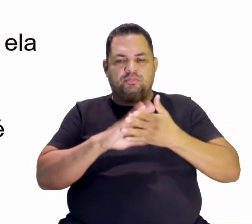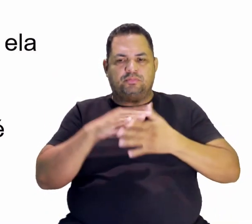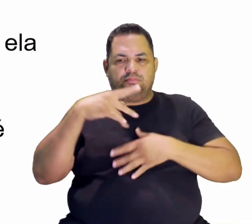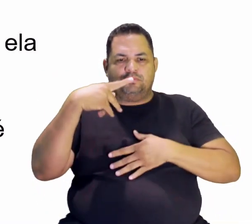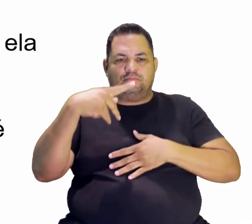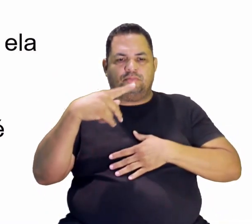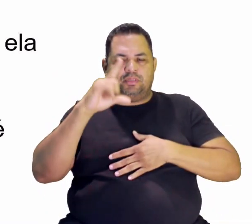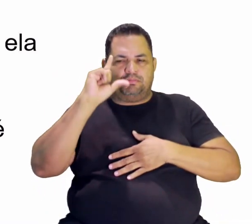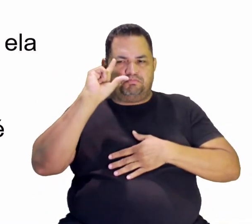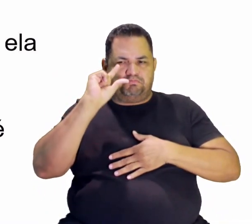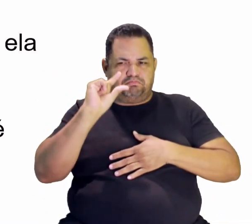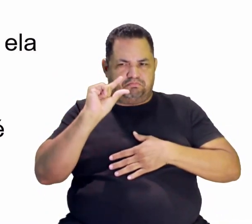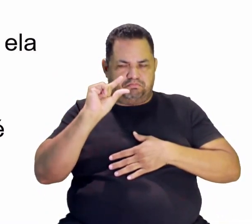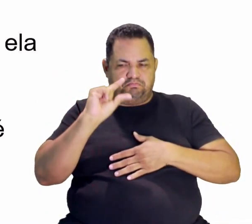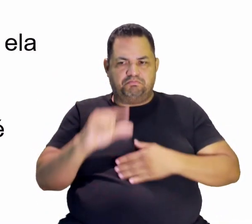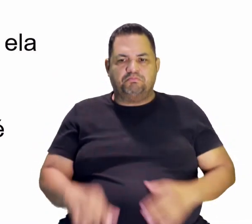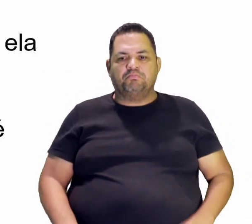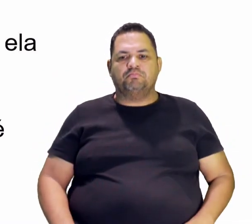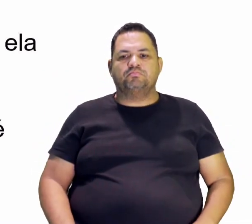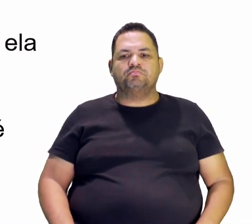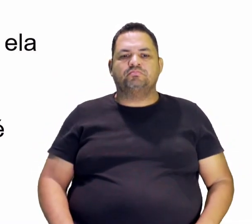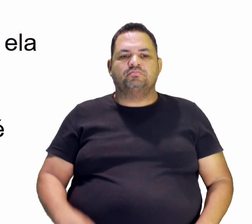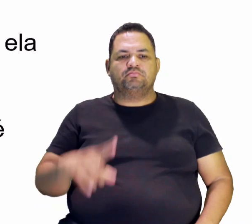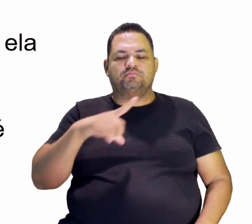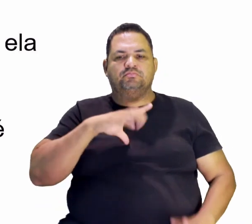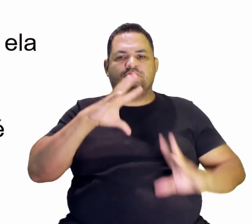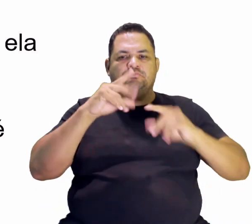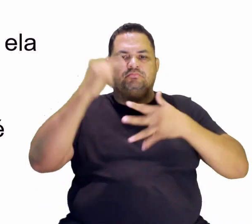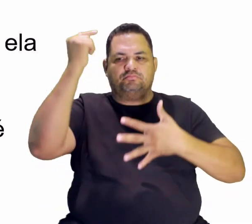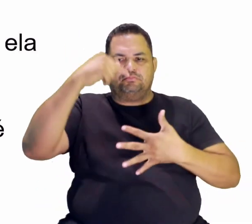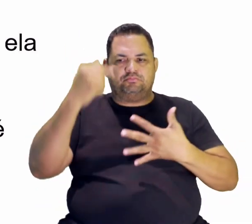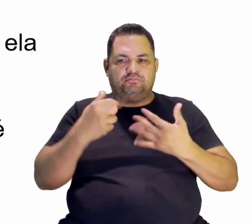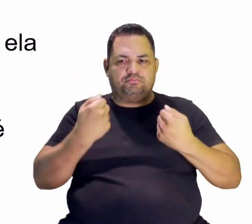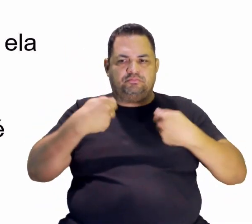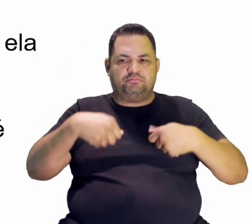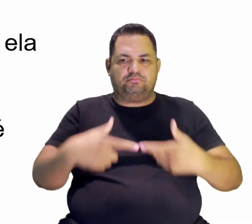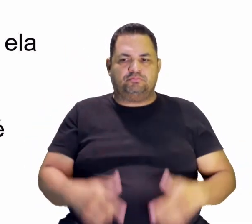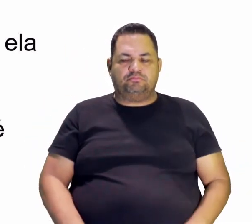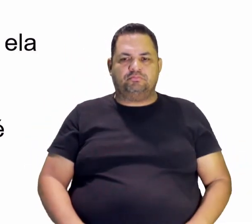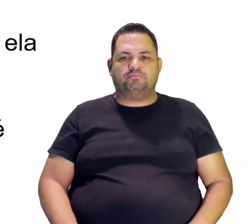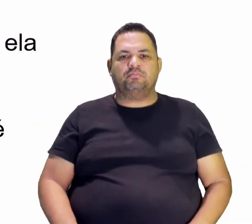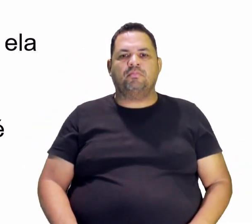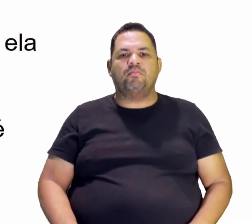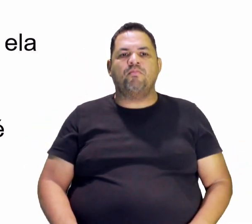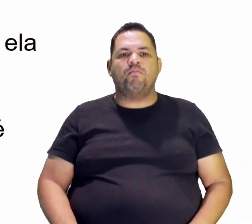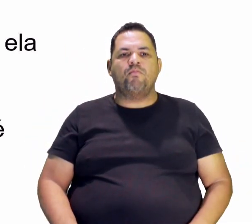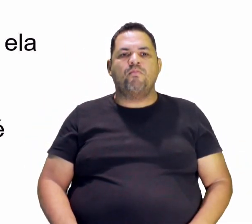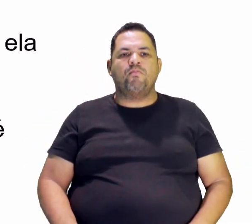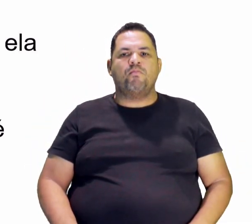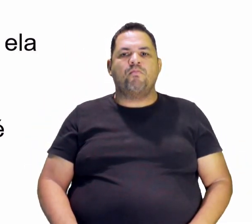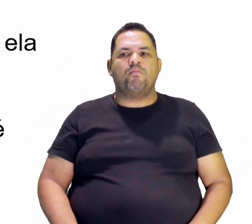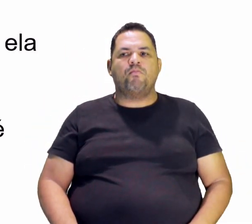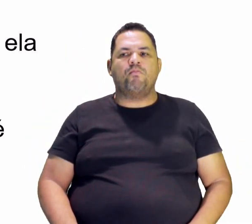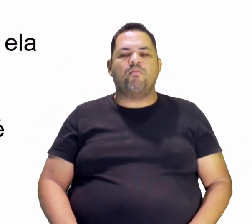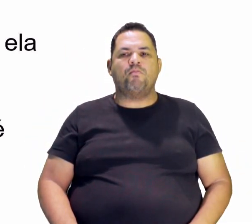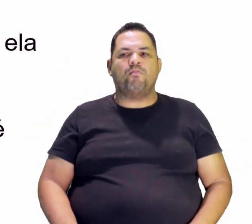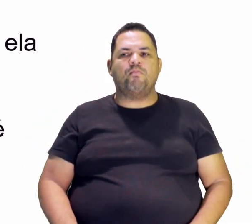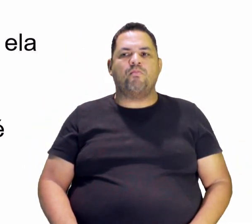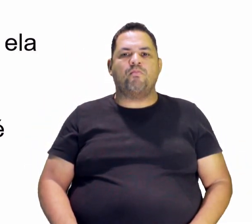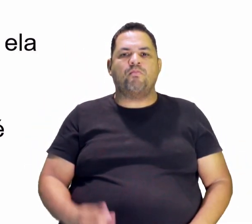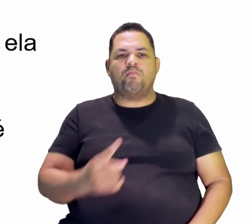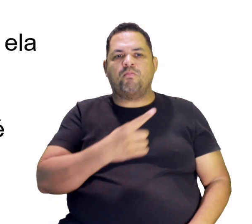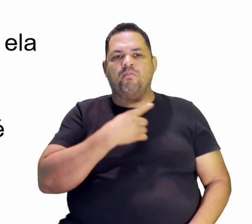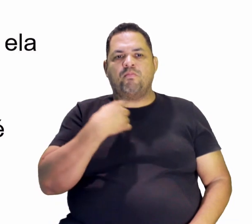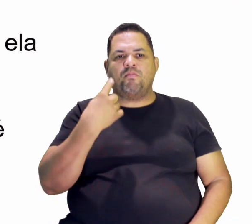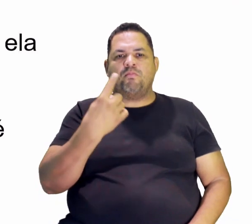é mínima. Então, temos todas essas possíveis aí, né? Olha bem, nós